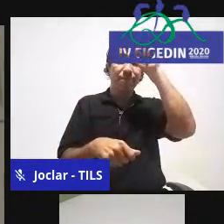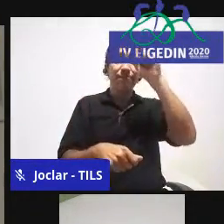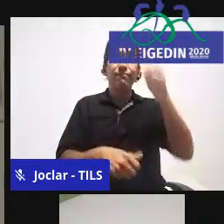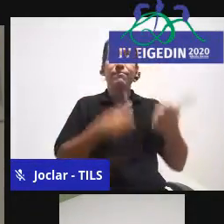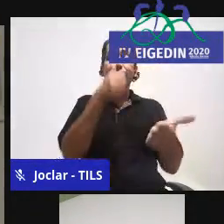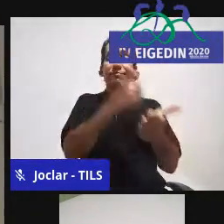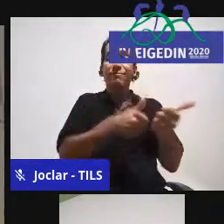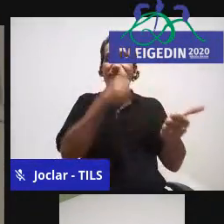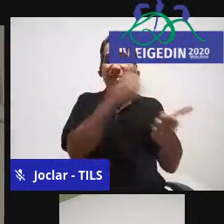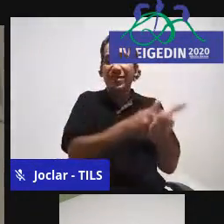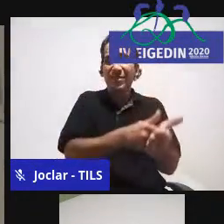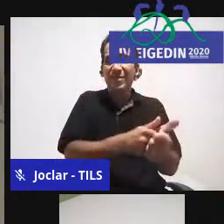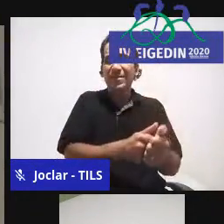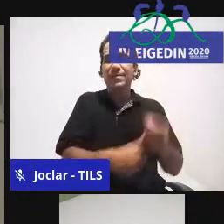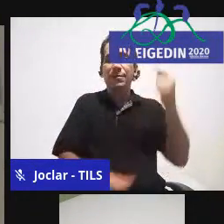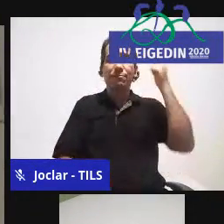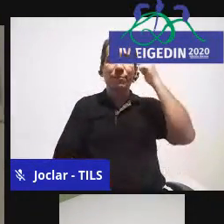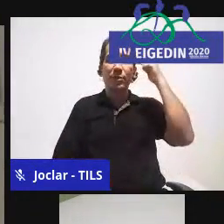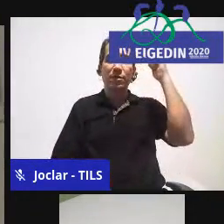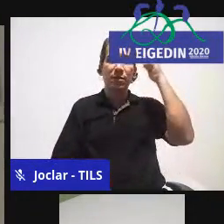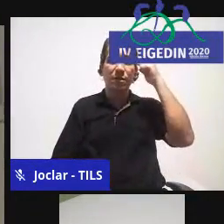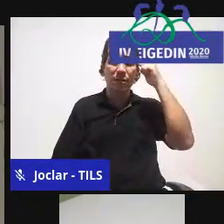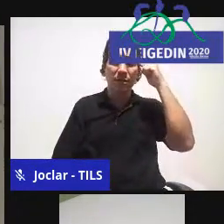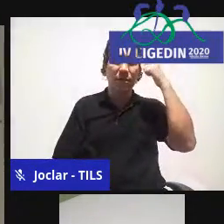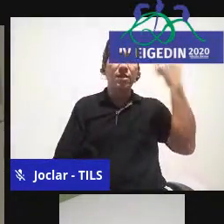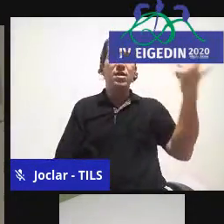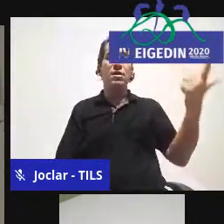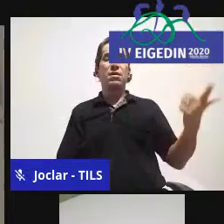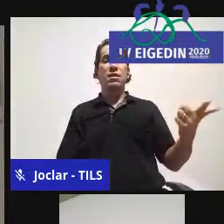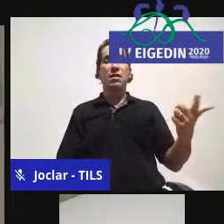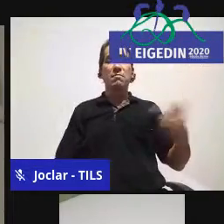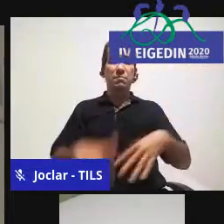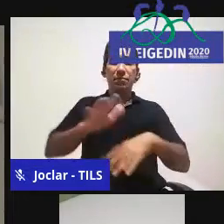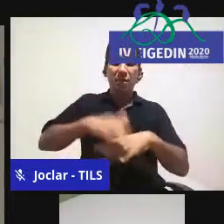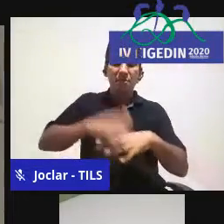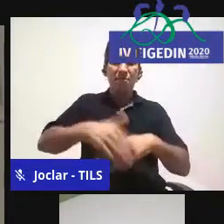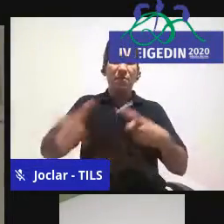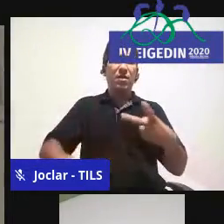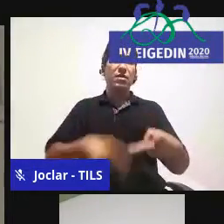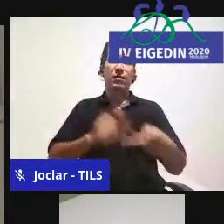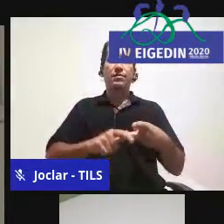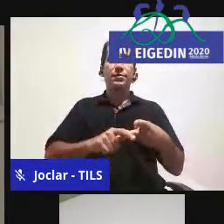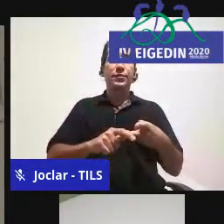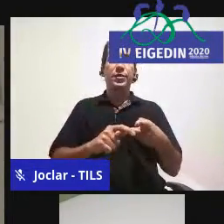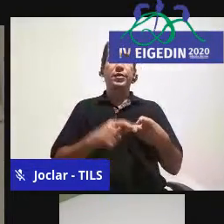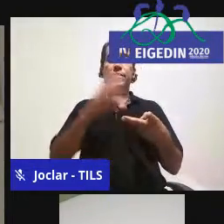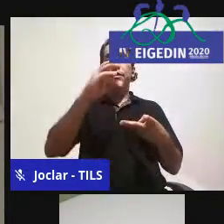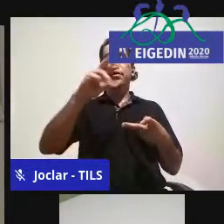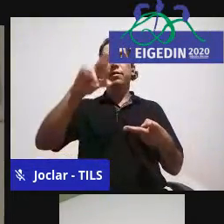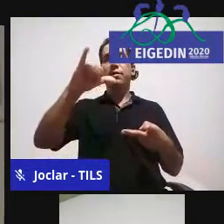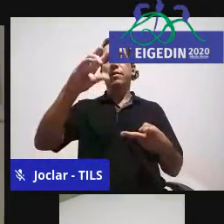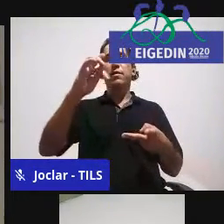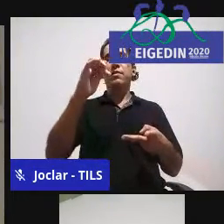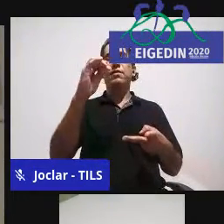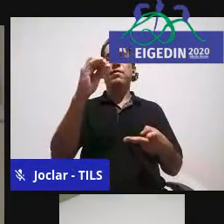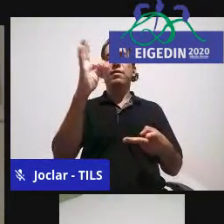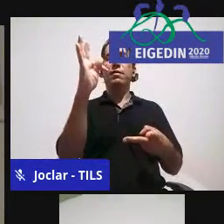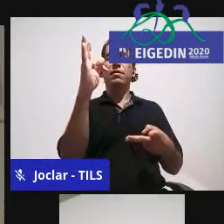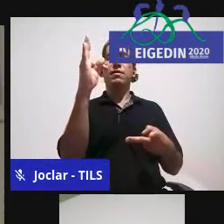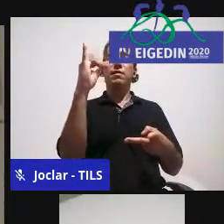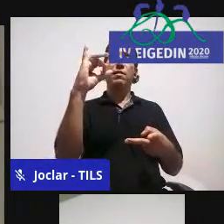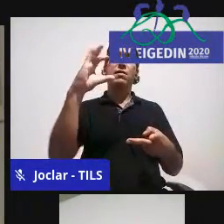crítico, pensamento computacional, pensamento matemático, pensamento relacional. O saber pensar é